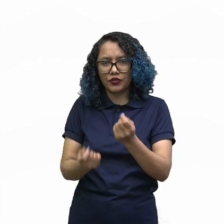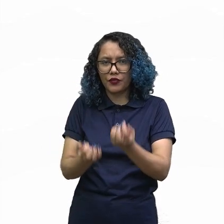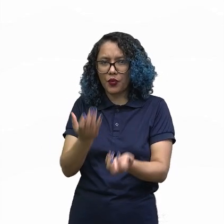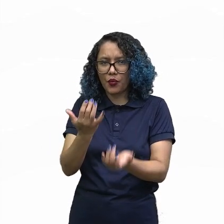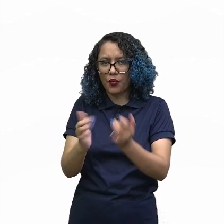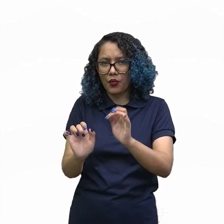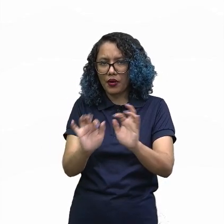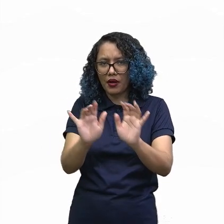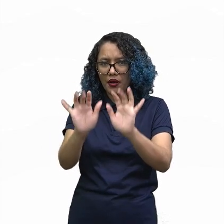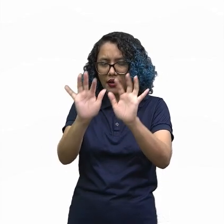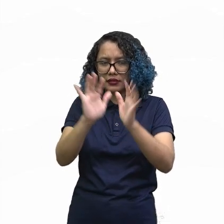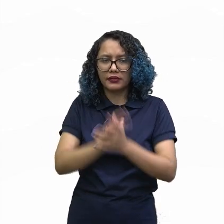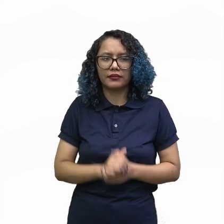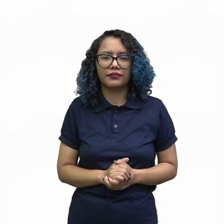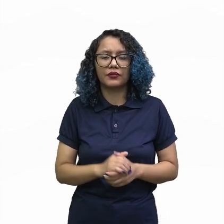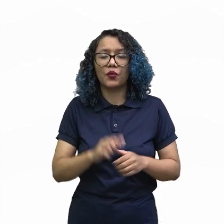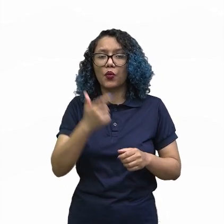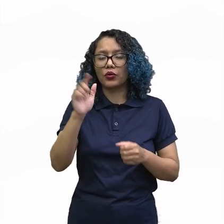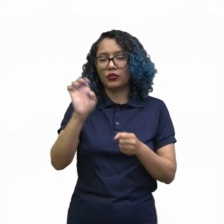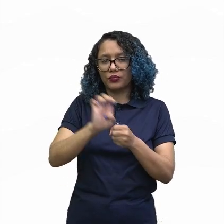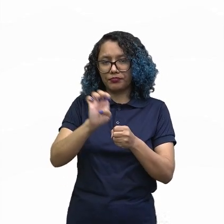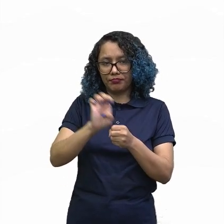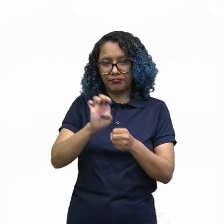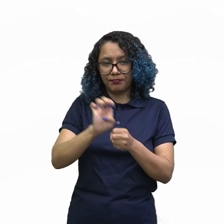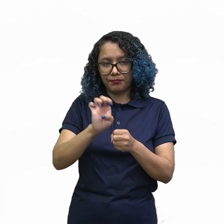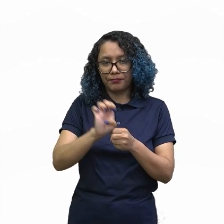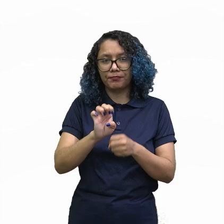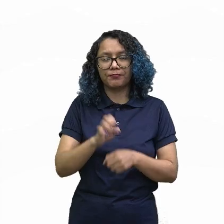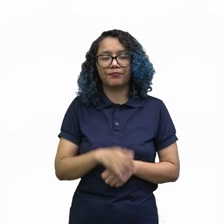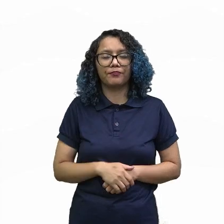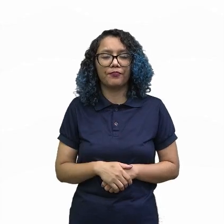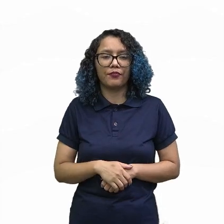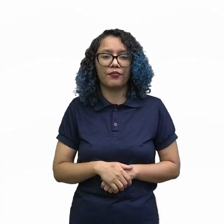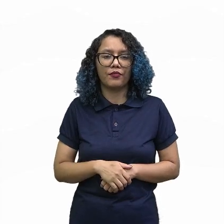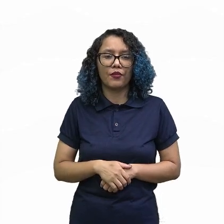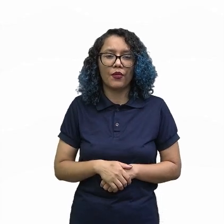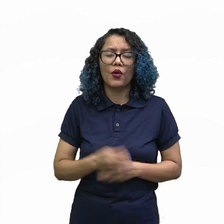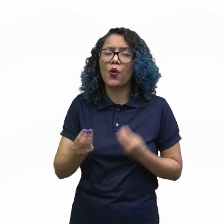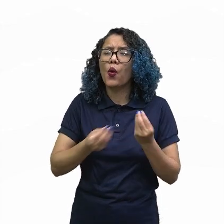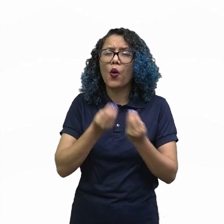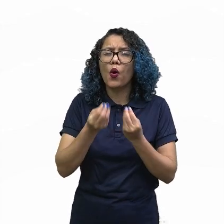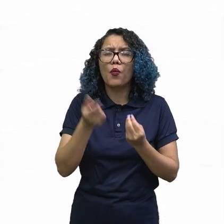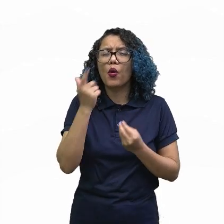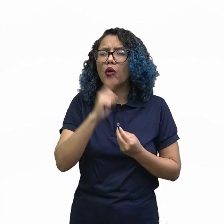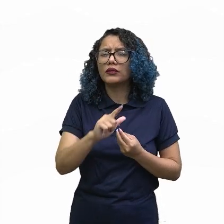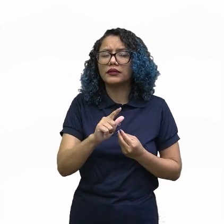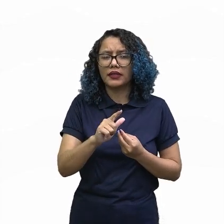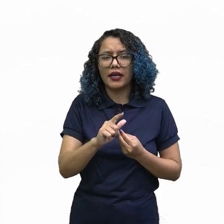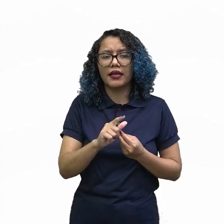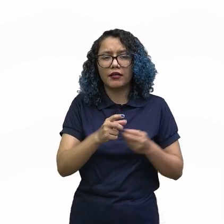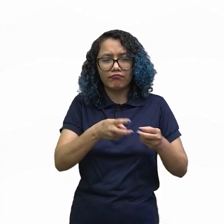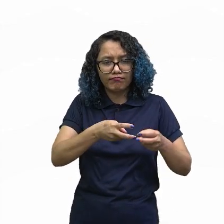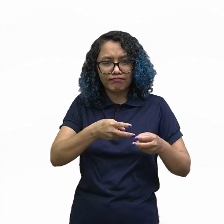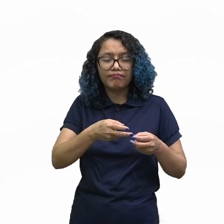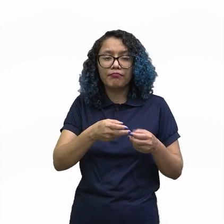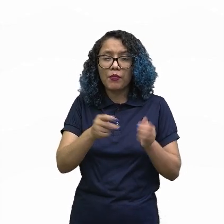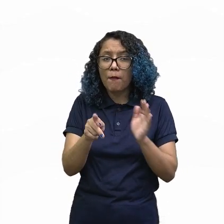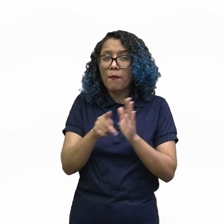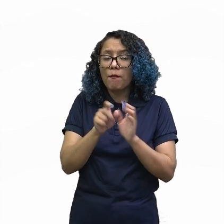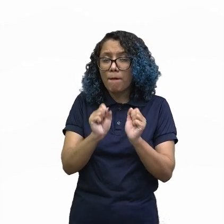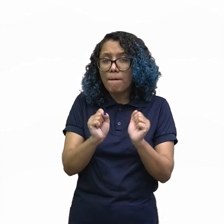também o etanol. O etanol é extraído do caldo da cana-de-açúcar, mas não só